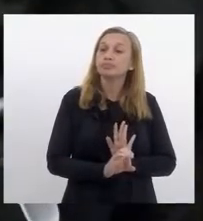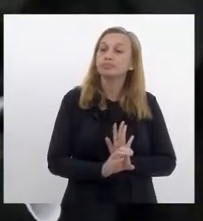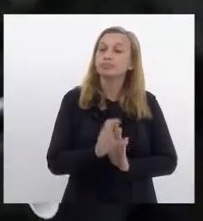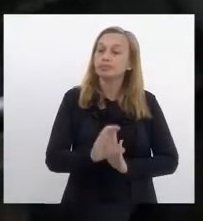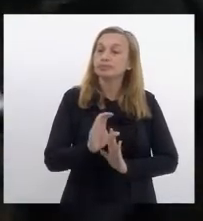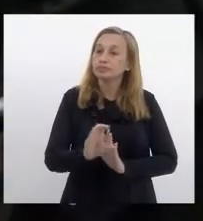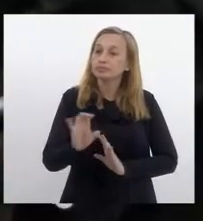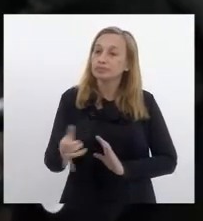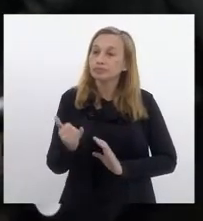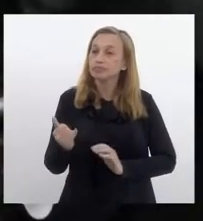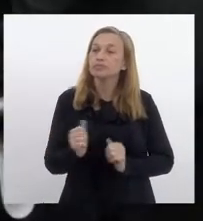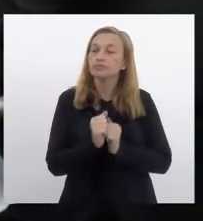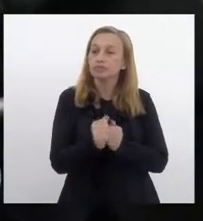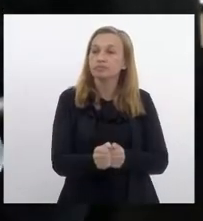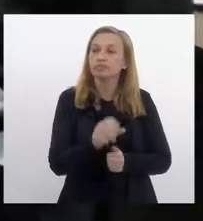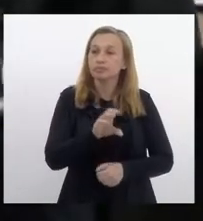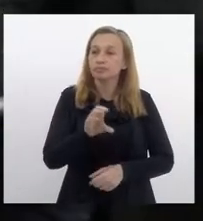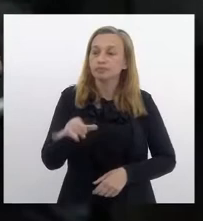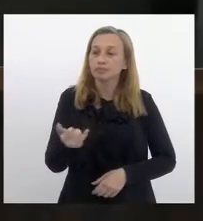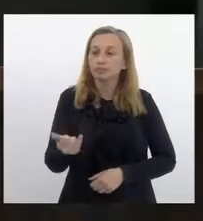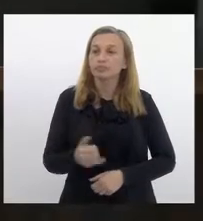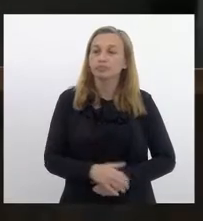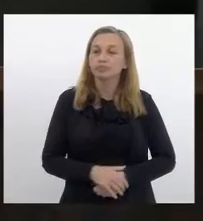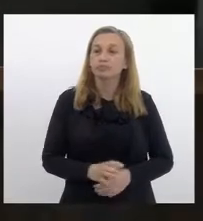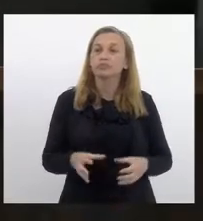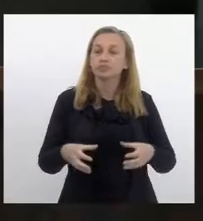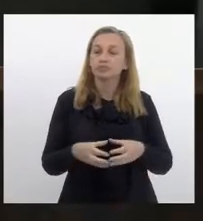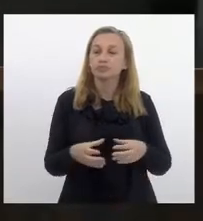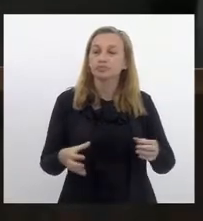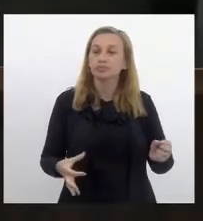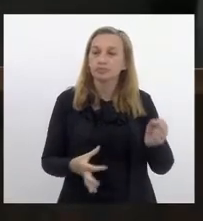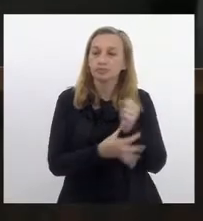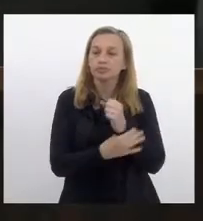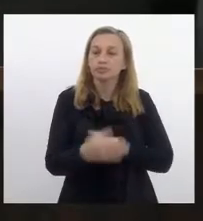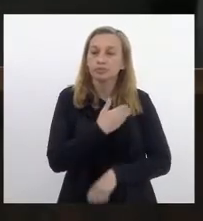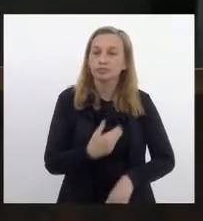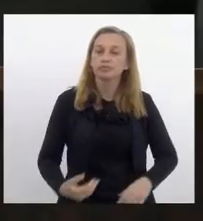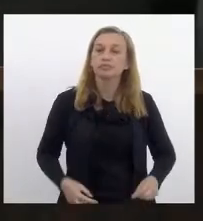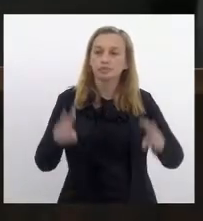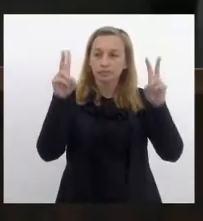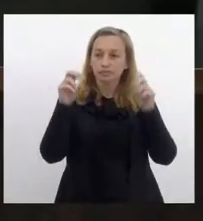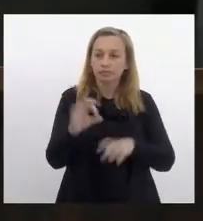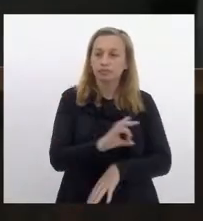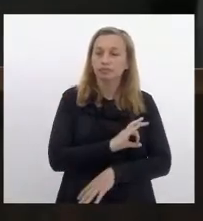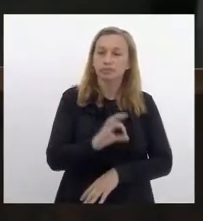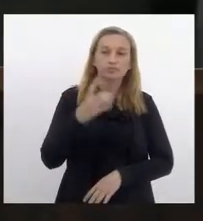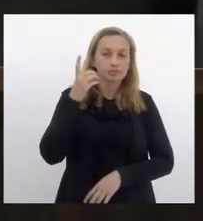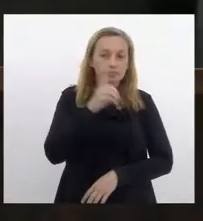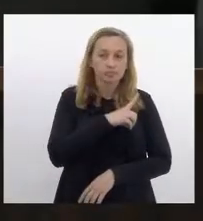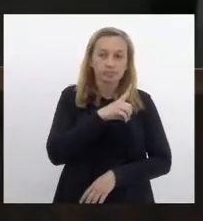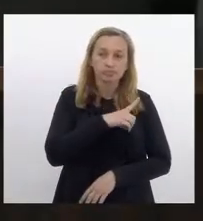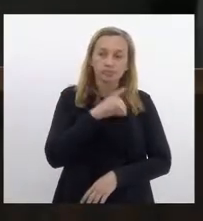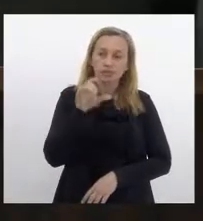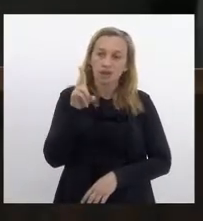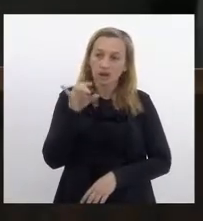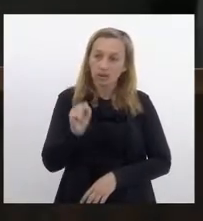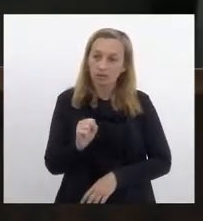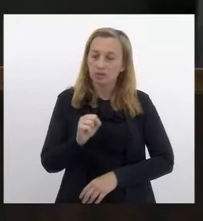CCJ. Acompanhe o parecer da CCJ. Pela Comissão de Segurança Pública e Assuntos de Polícia, deputado delegado Carlos